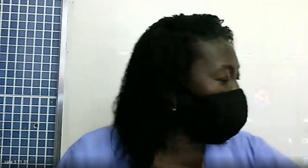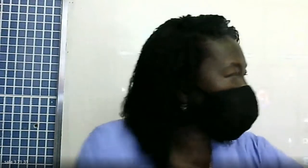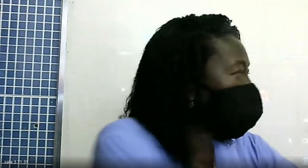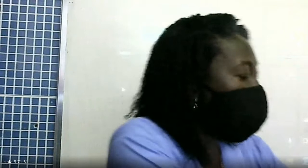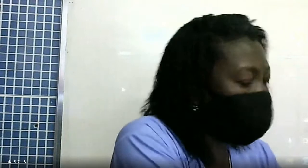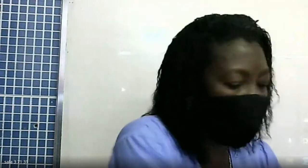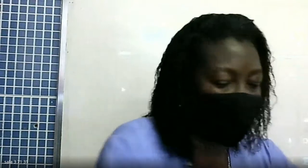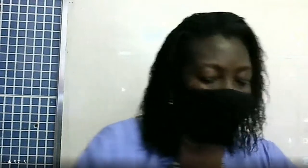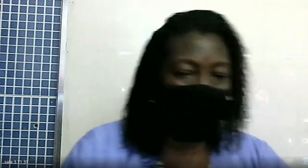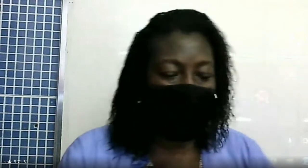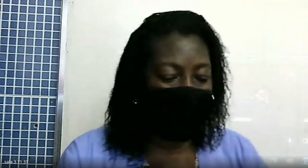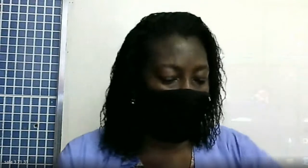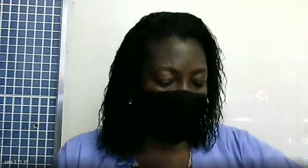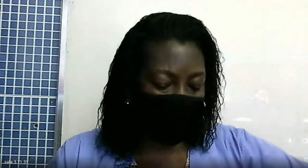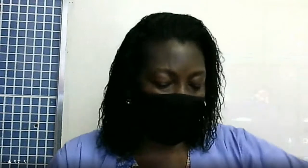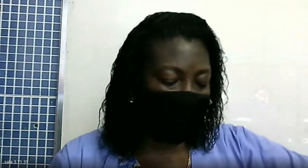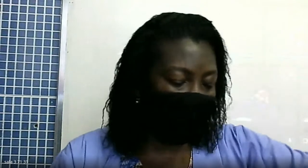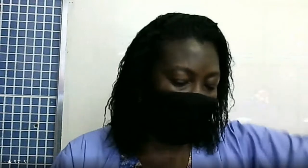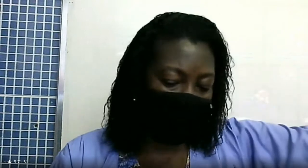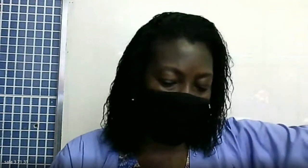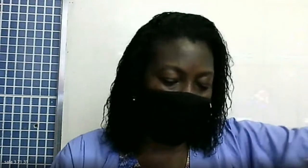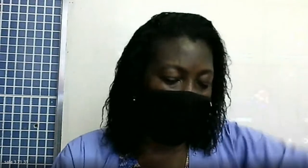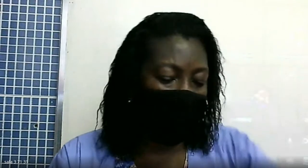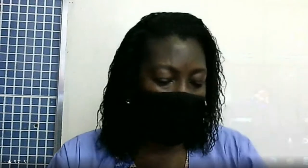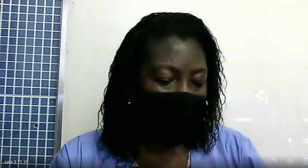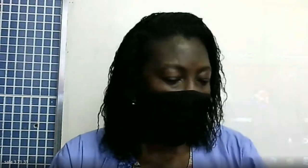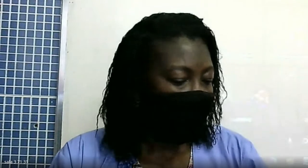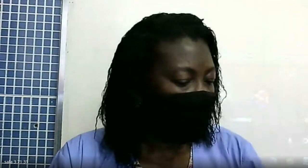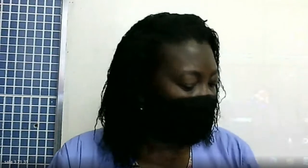Semana passada, nós começamos a dar início, né,